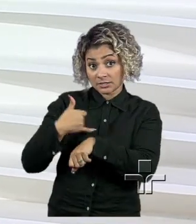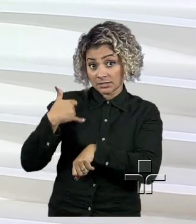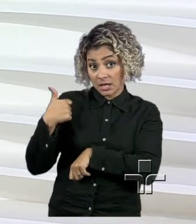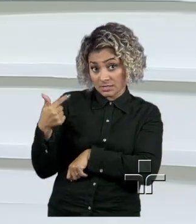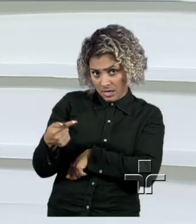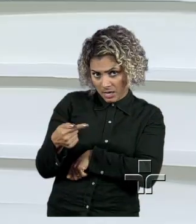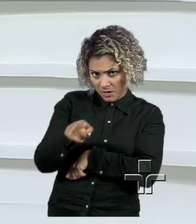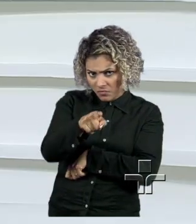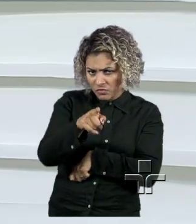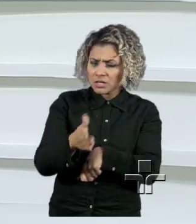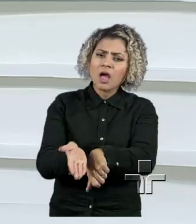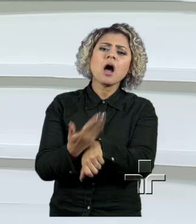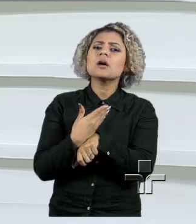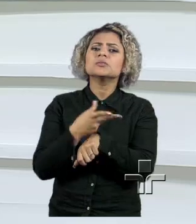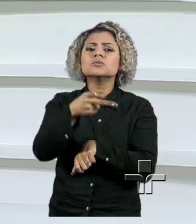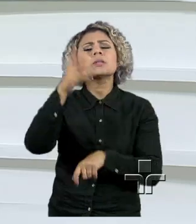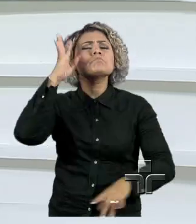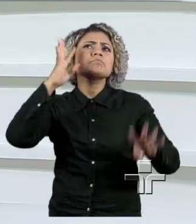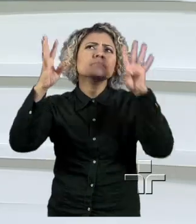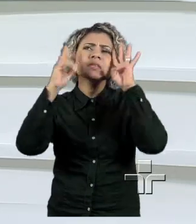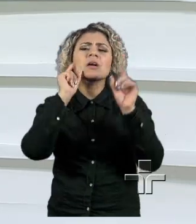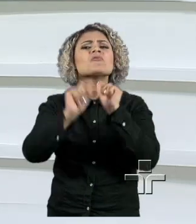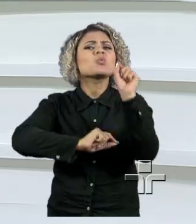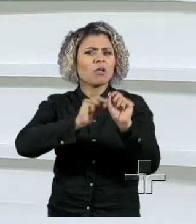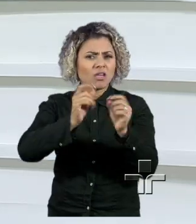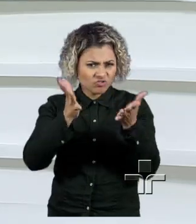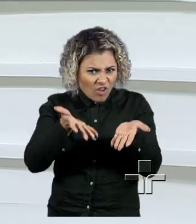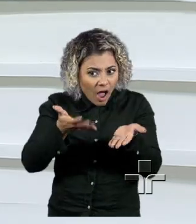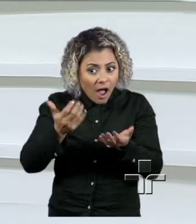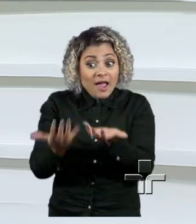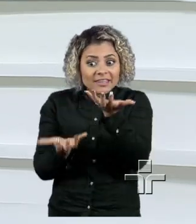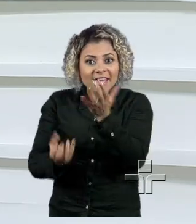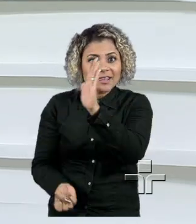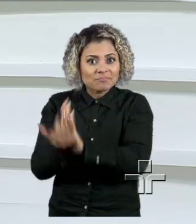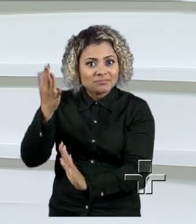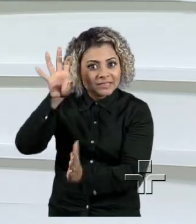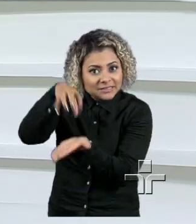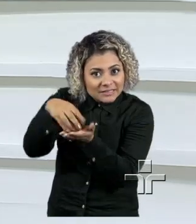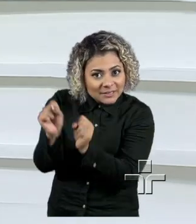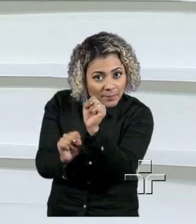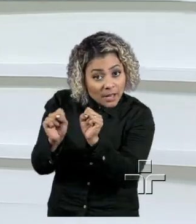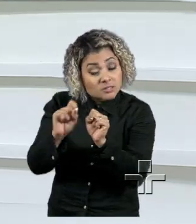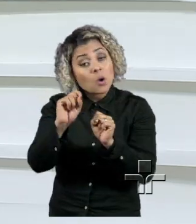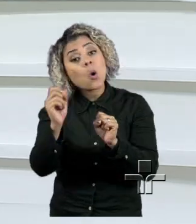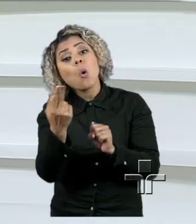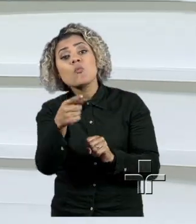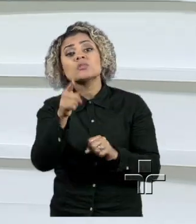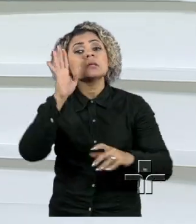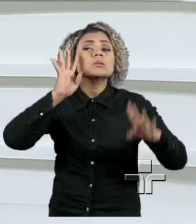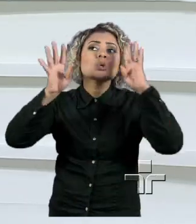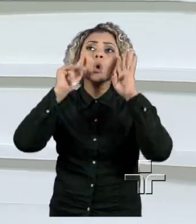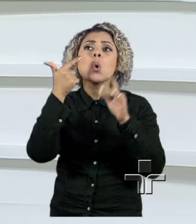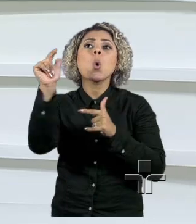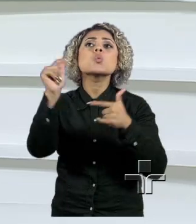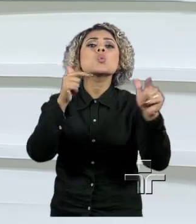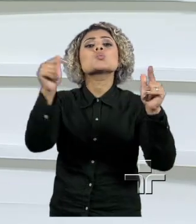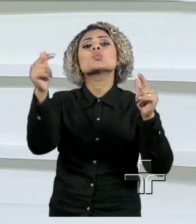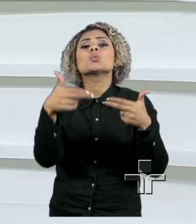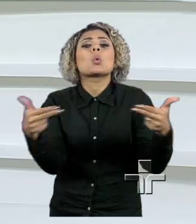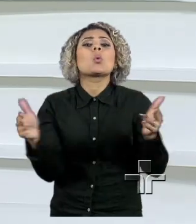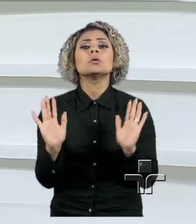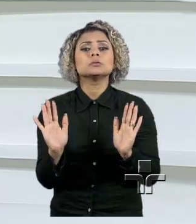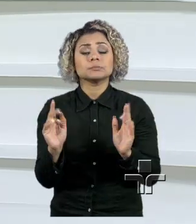anos, o que você pensava já nisso? Você pensou em fazer outras coisas na vida?